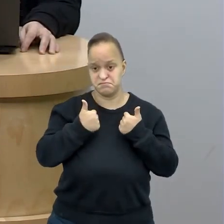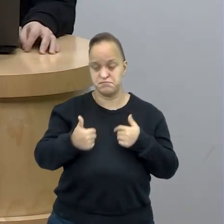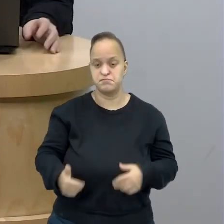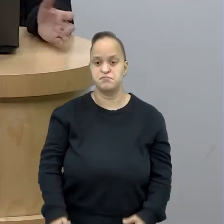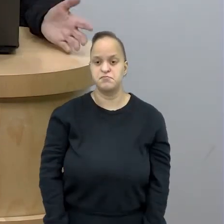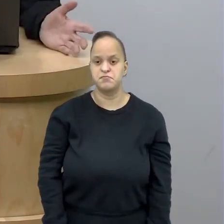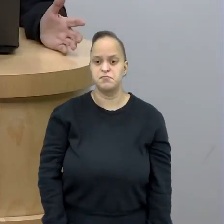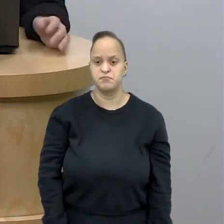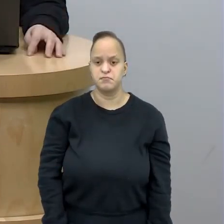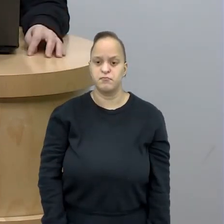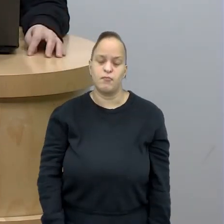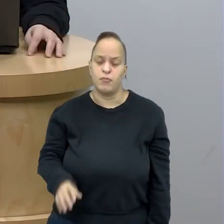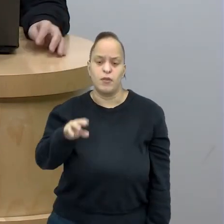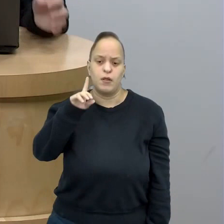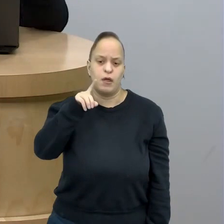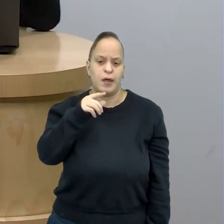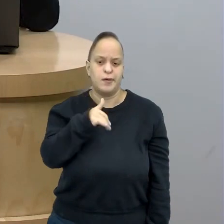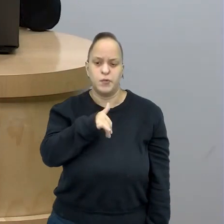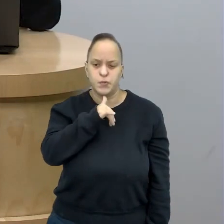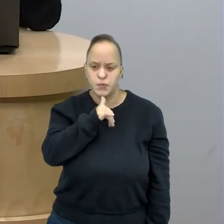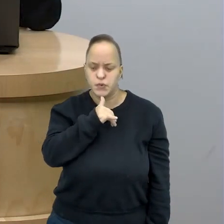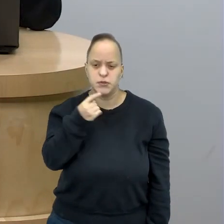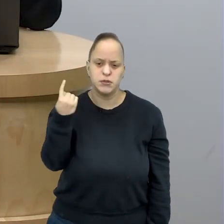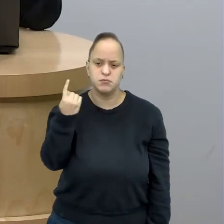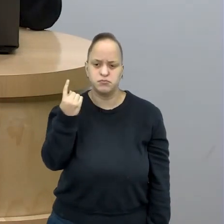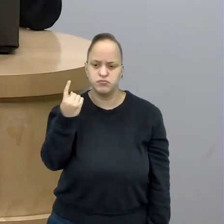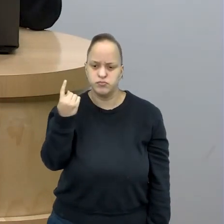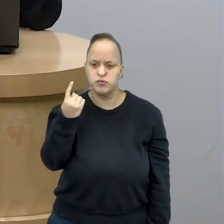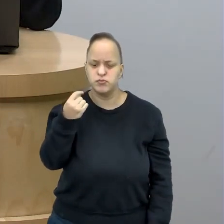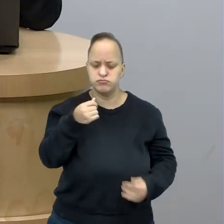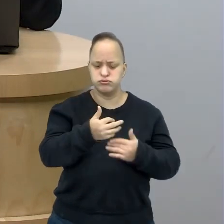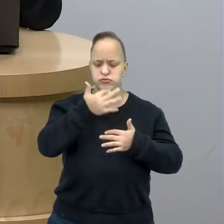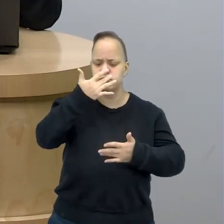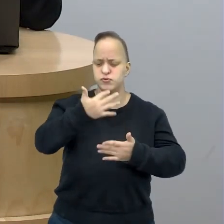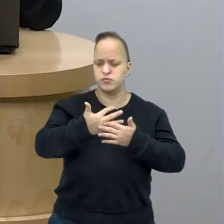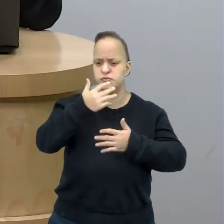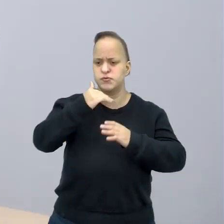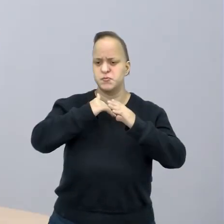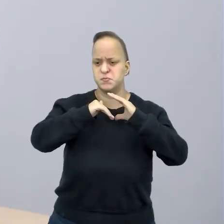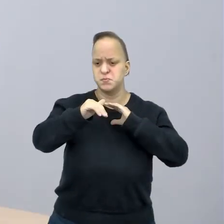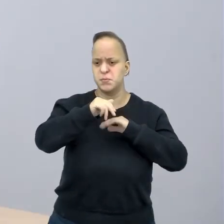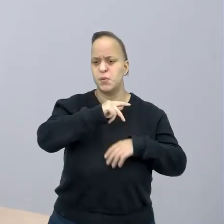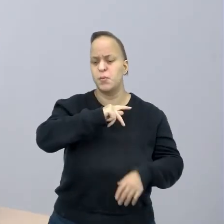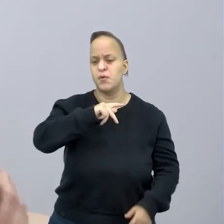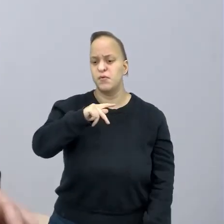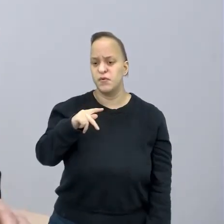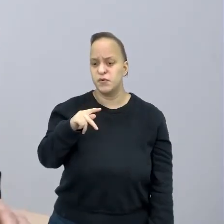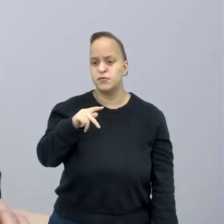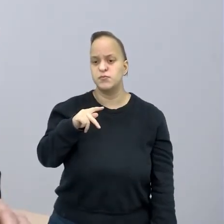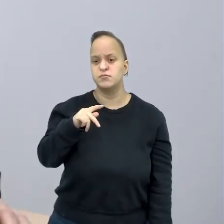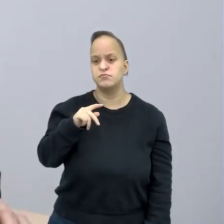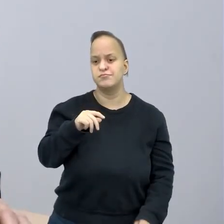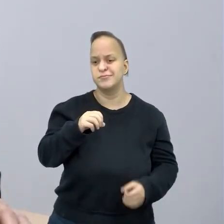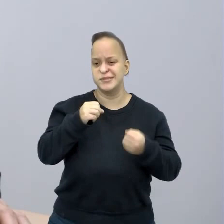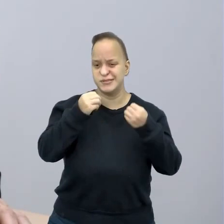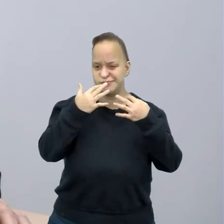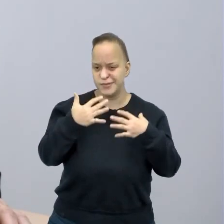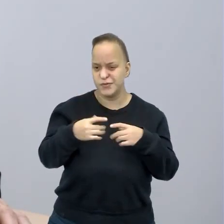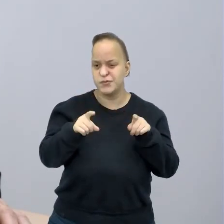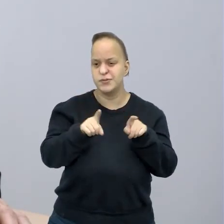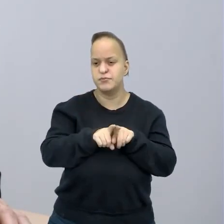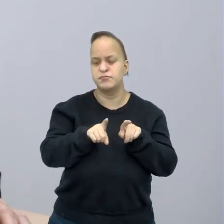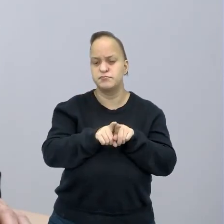é um dos exemplos que nós citamos, e lá no chat os nossos professores também citaram, e essa parte é extremamente importante para a